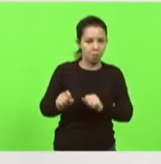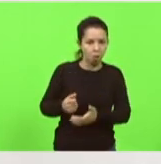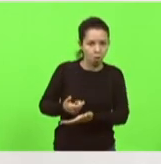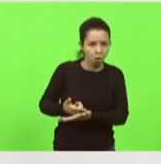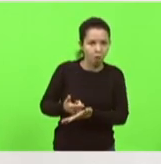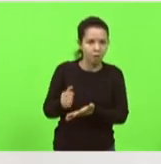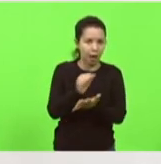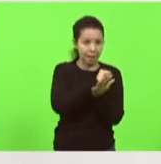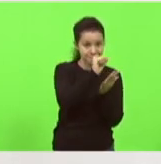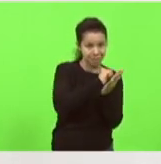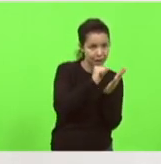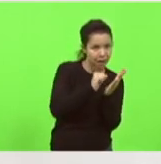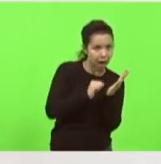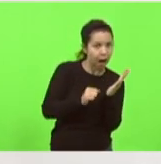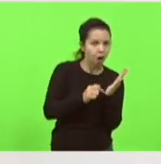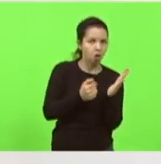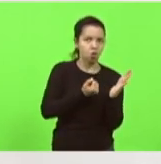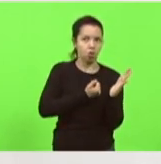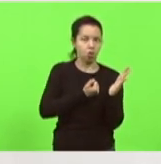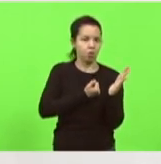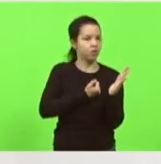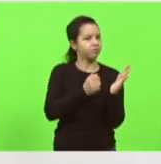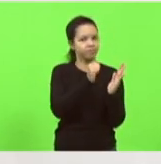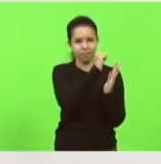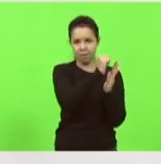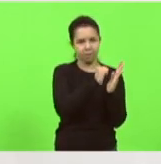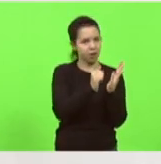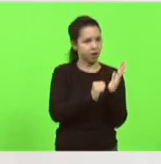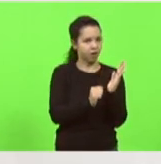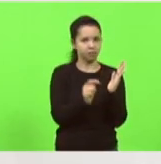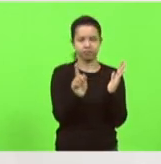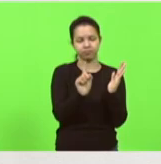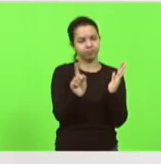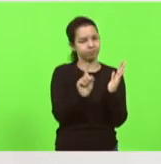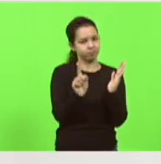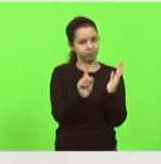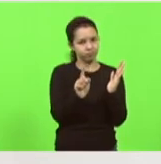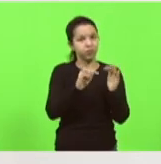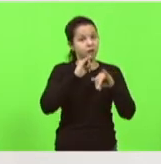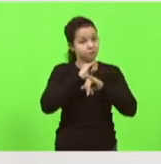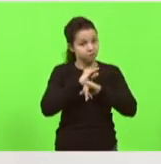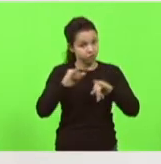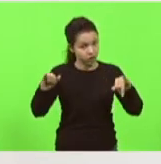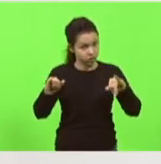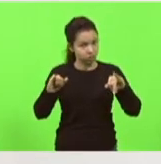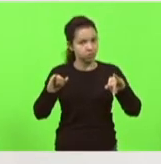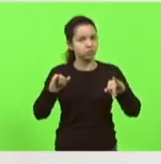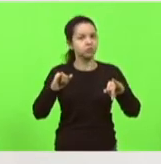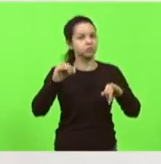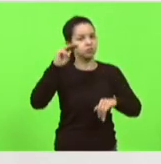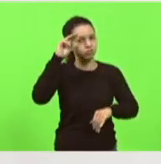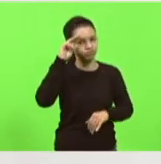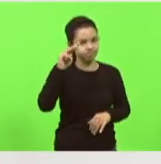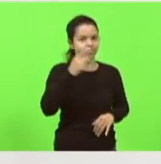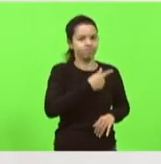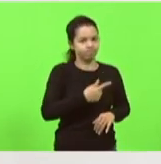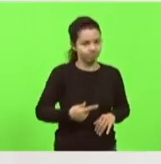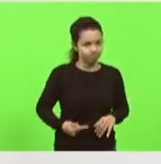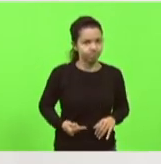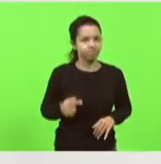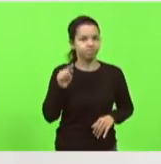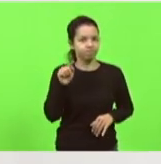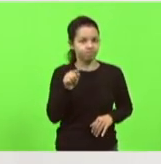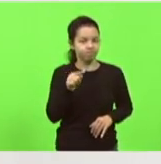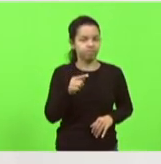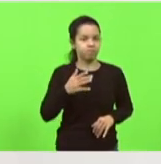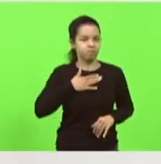números. Não irão apagar esses números. Só avisando, tá, governador? Só avisando. Comigo é